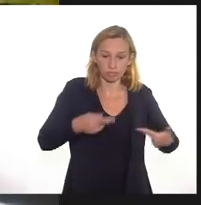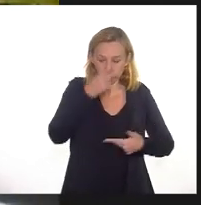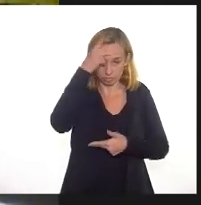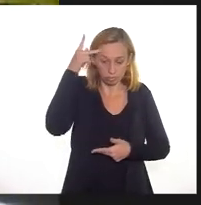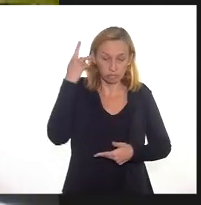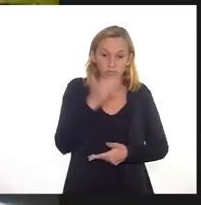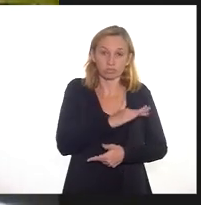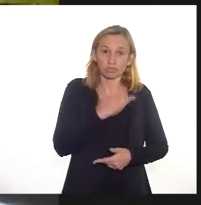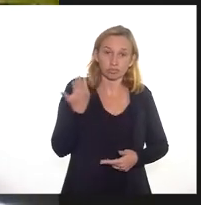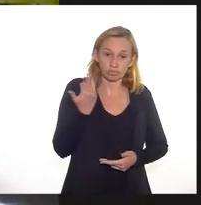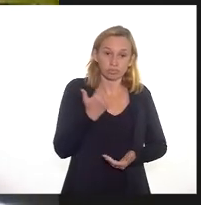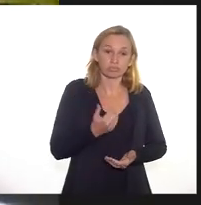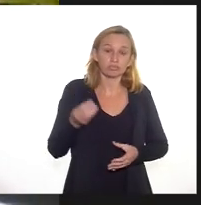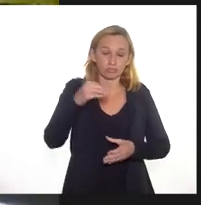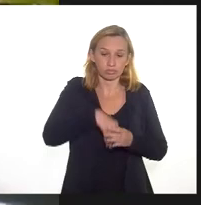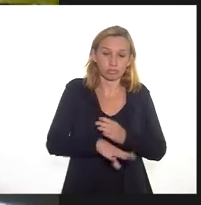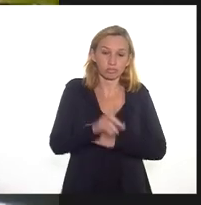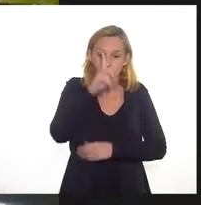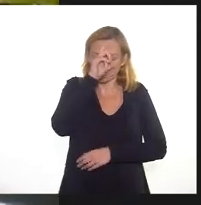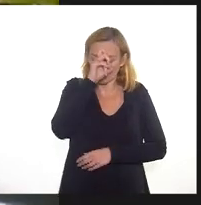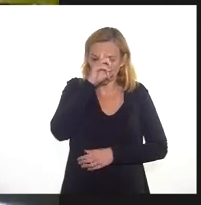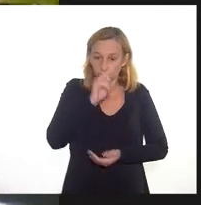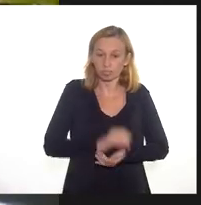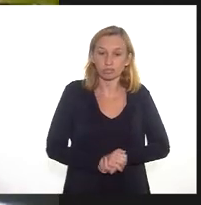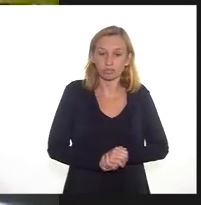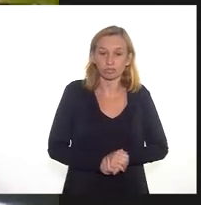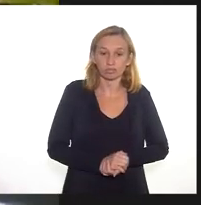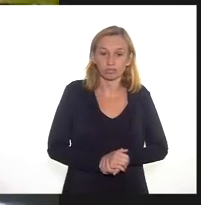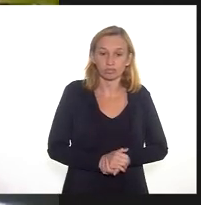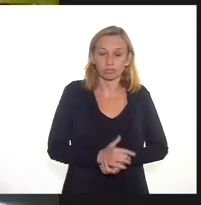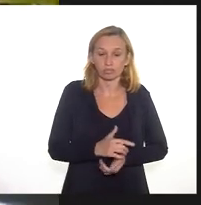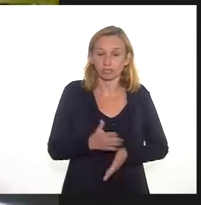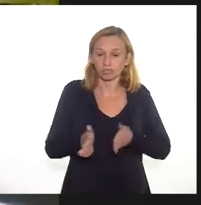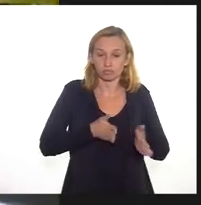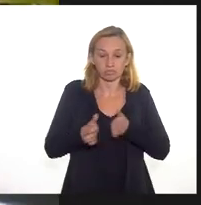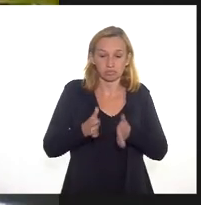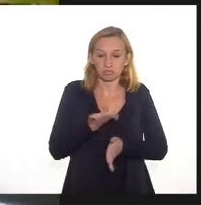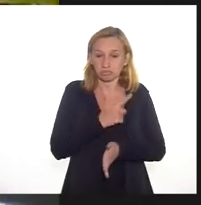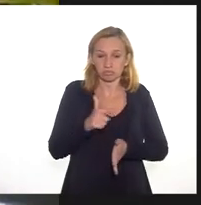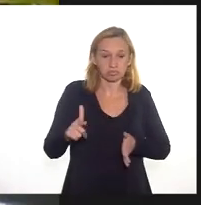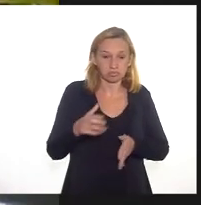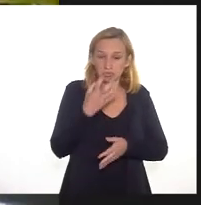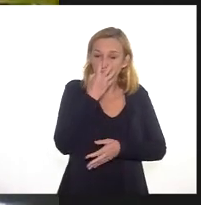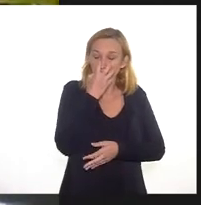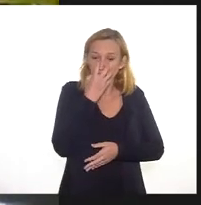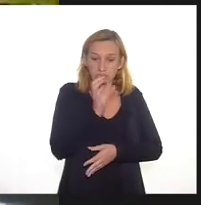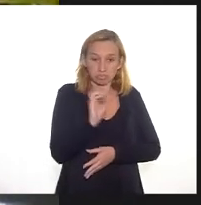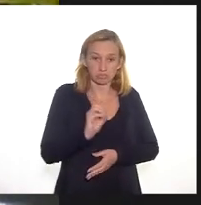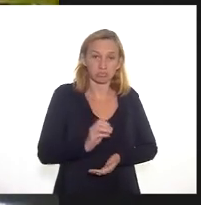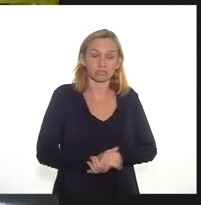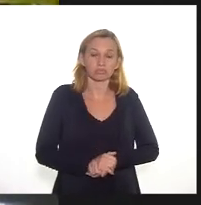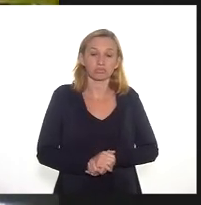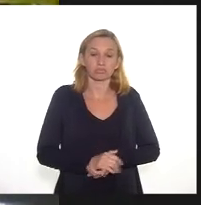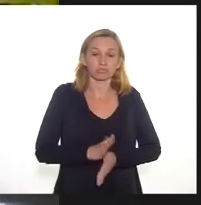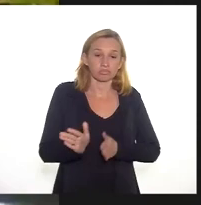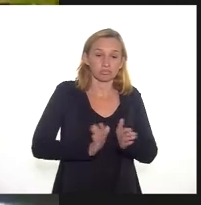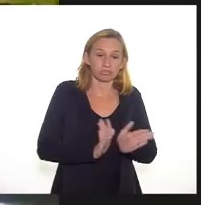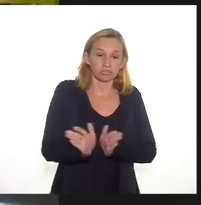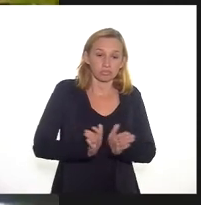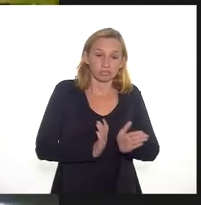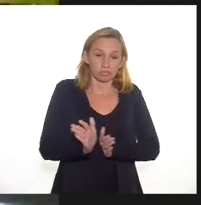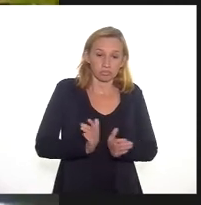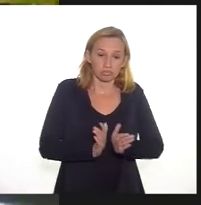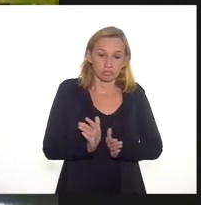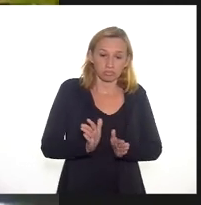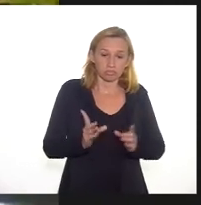que morreram dentro dos hospitais sem acesso a respiradores, sem acesso a